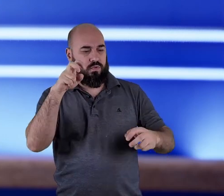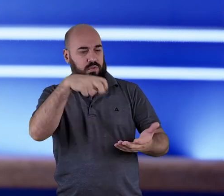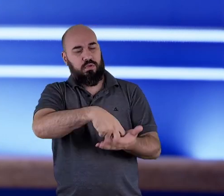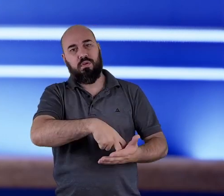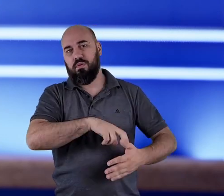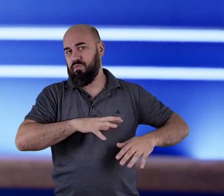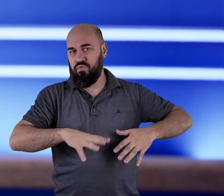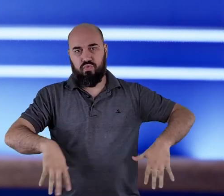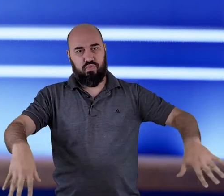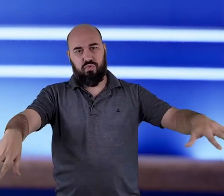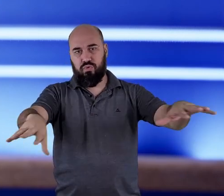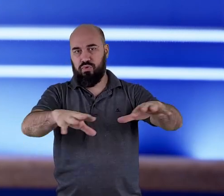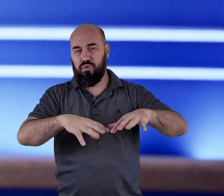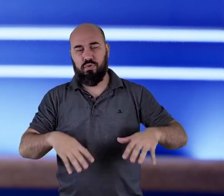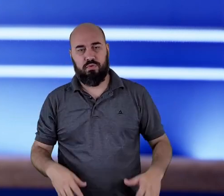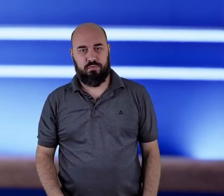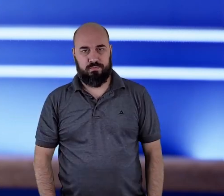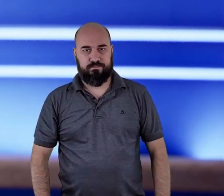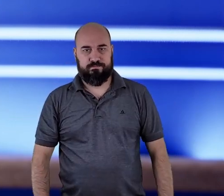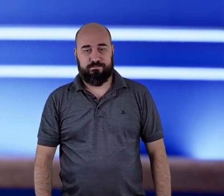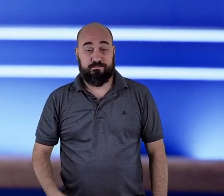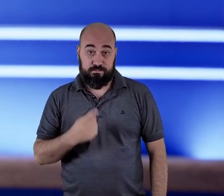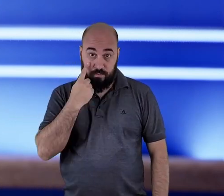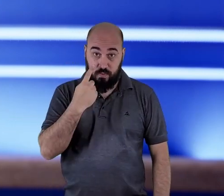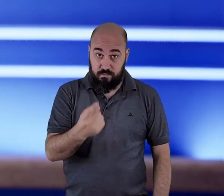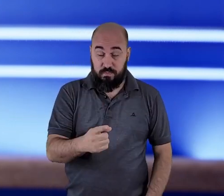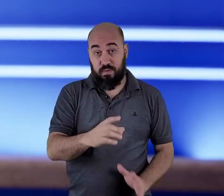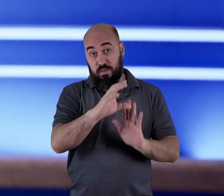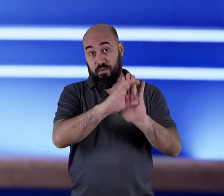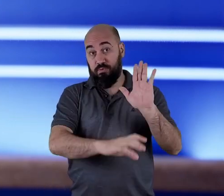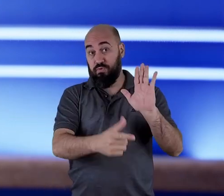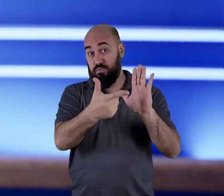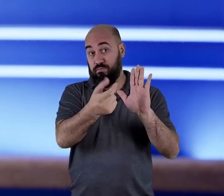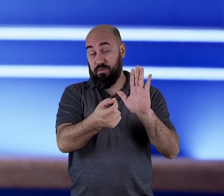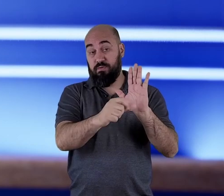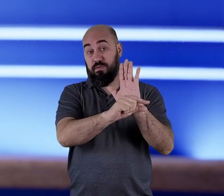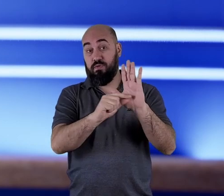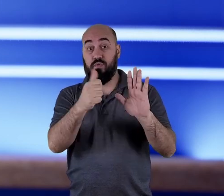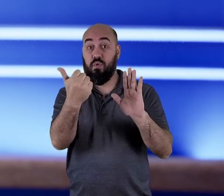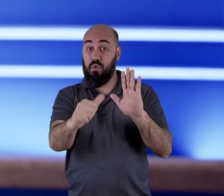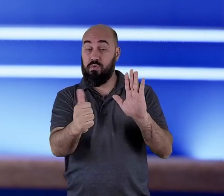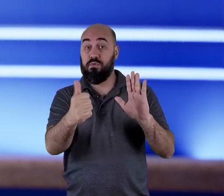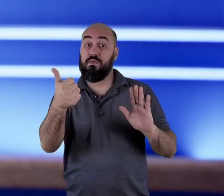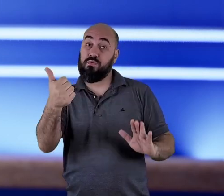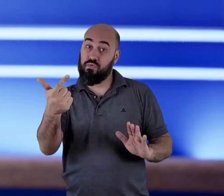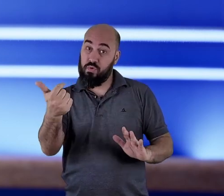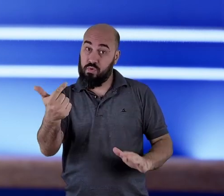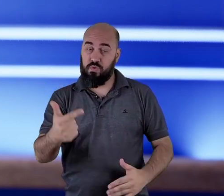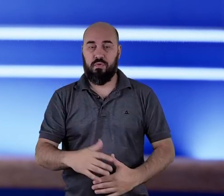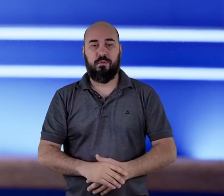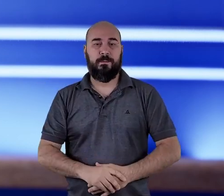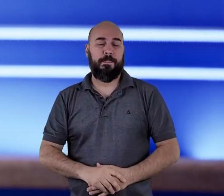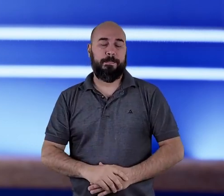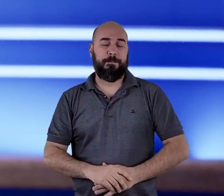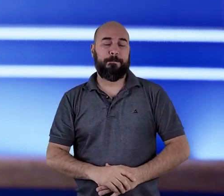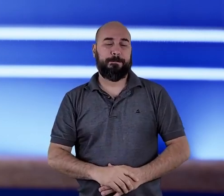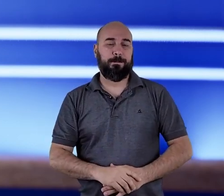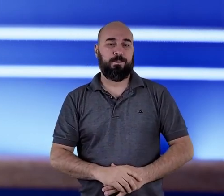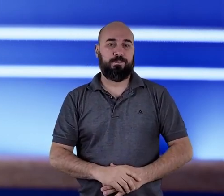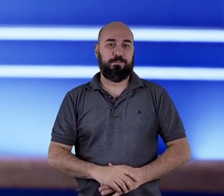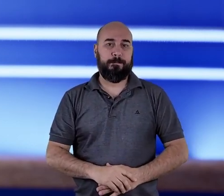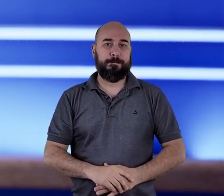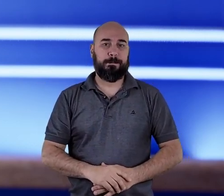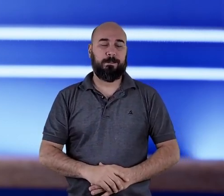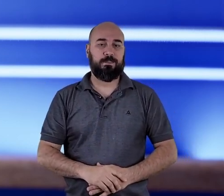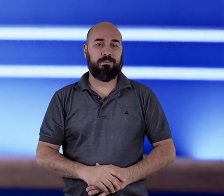voltar para Apocalipse capítulo 20 e vamos ler os versículos 11 e 12. Apocalipse capítulo 20, versículos